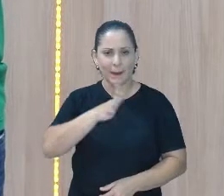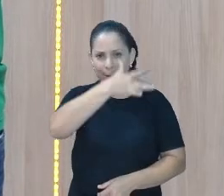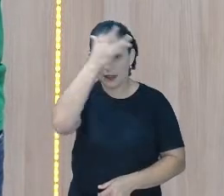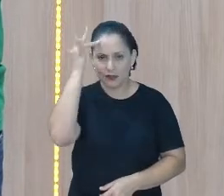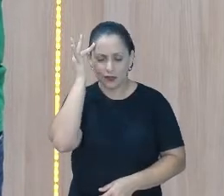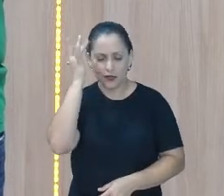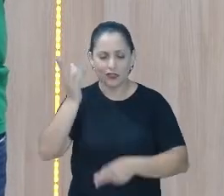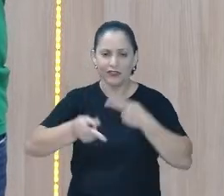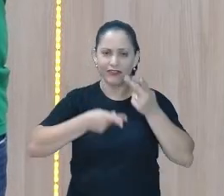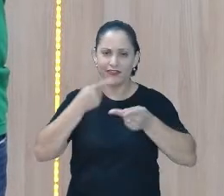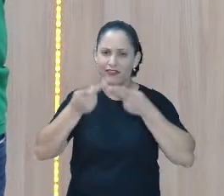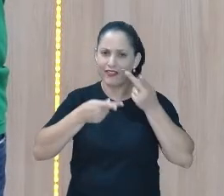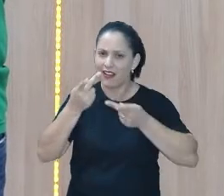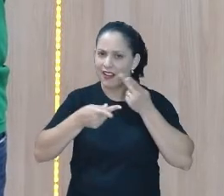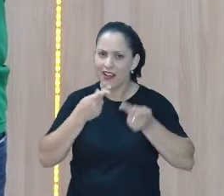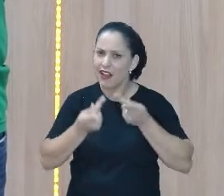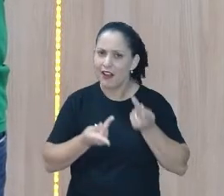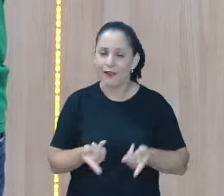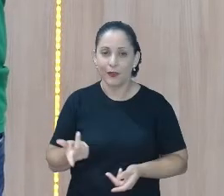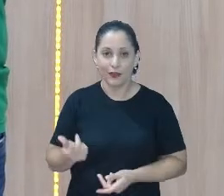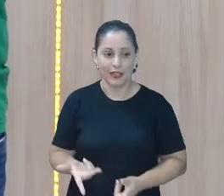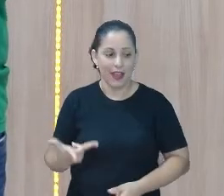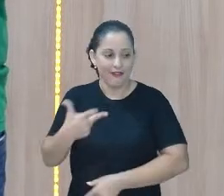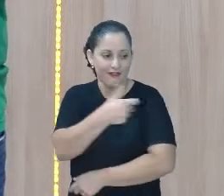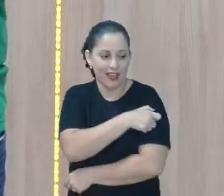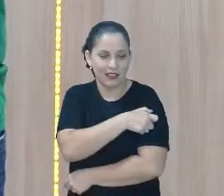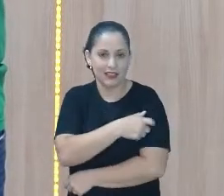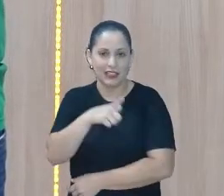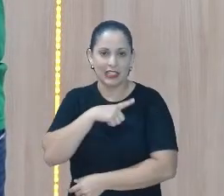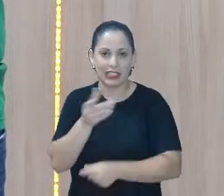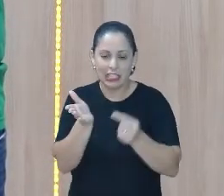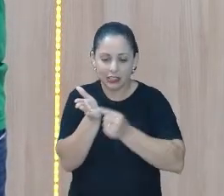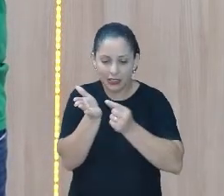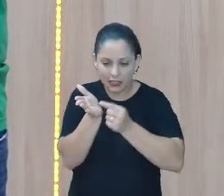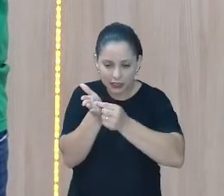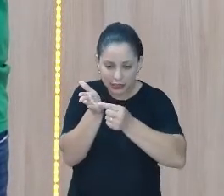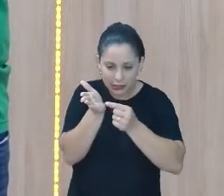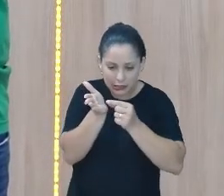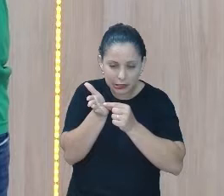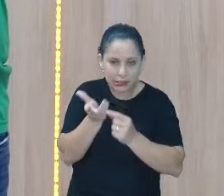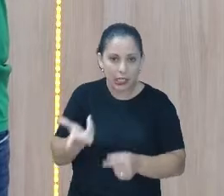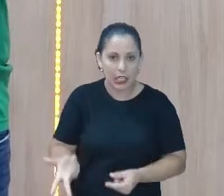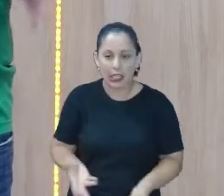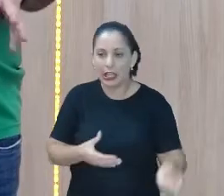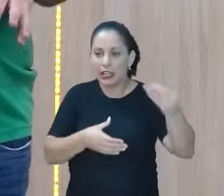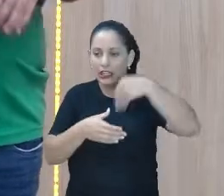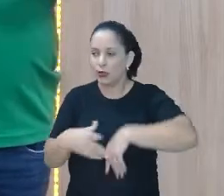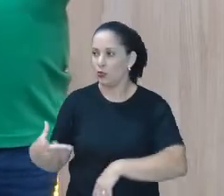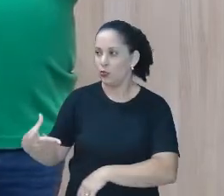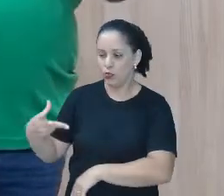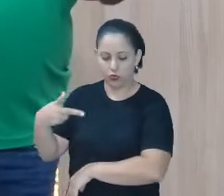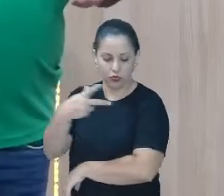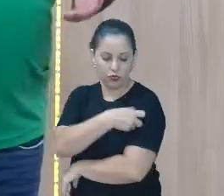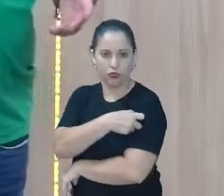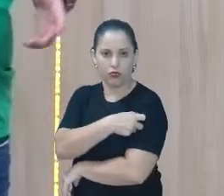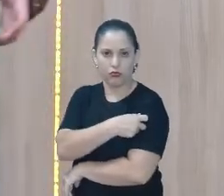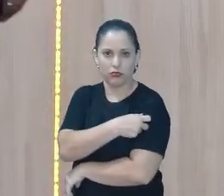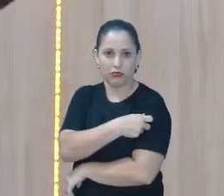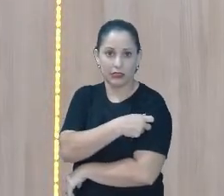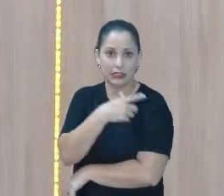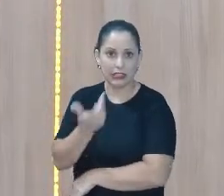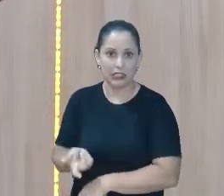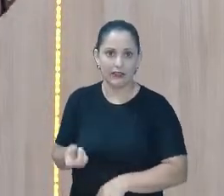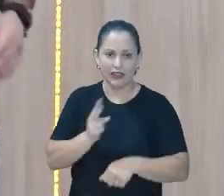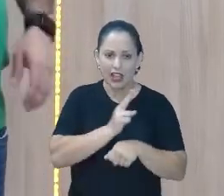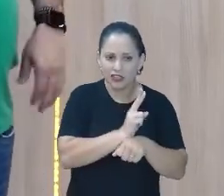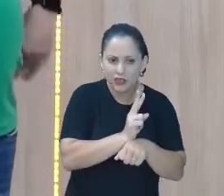com um chip em formato nanotecnológico, né, para ser injetado e ficar ali monitorando e espionando, né?